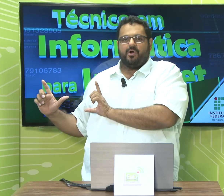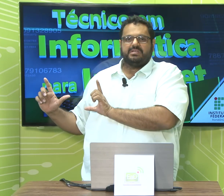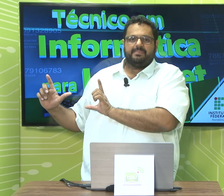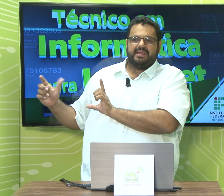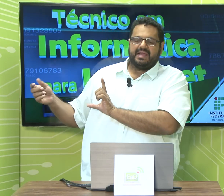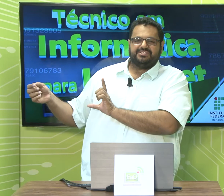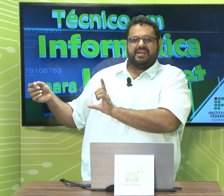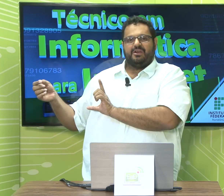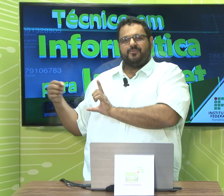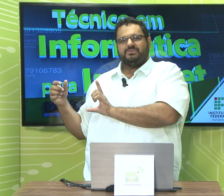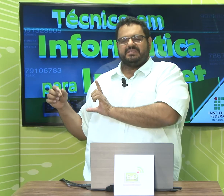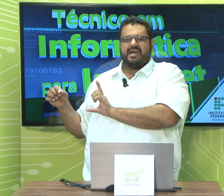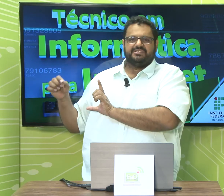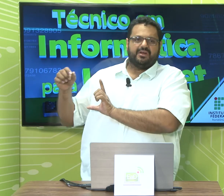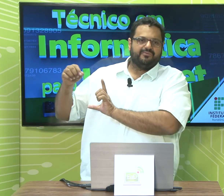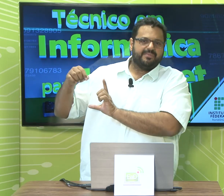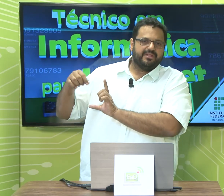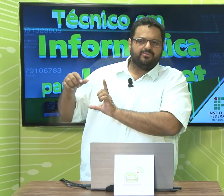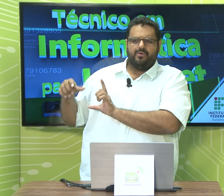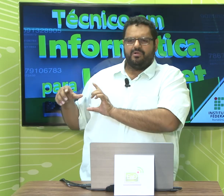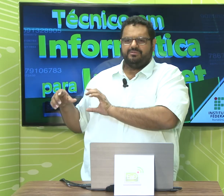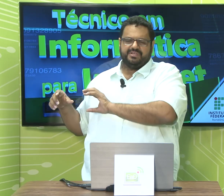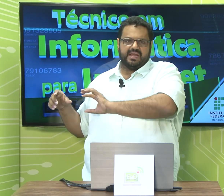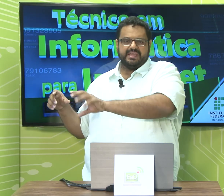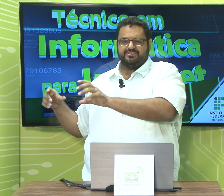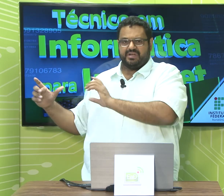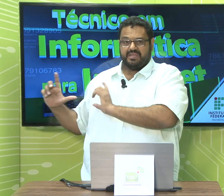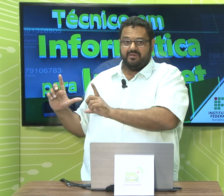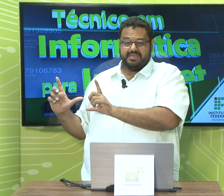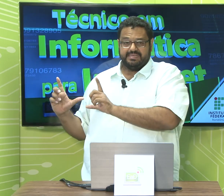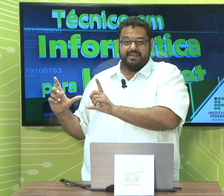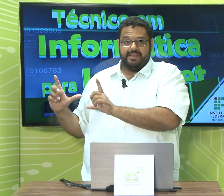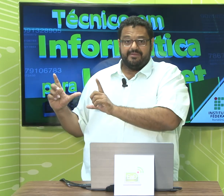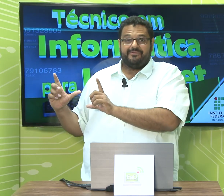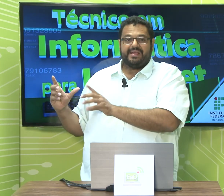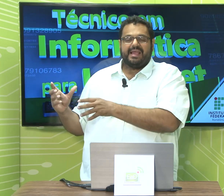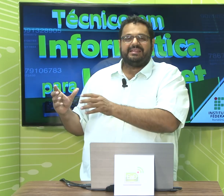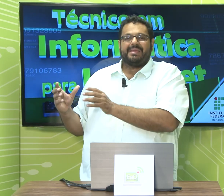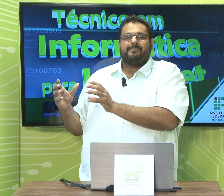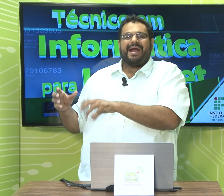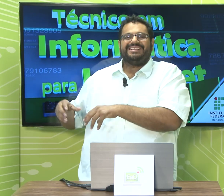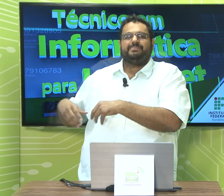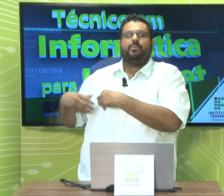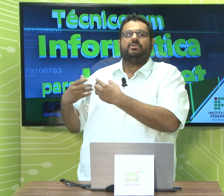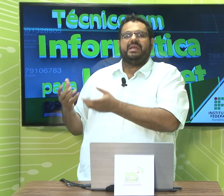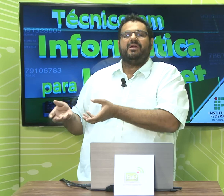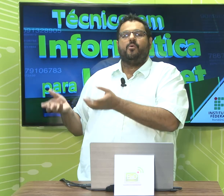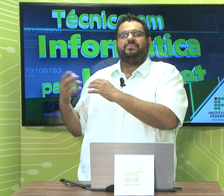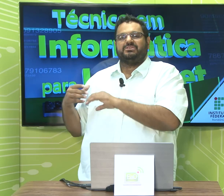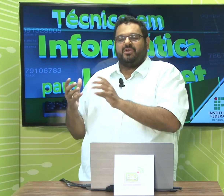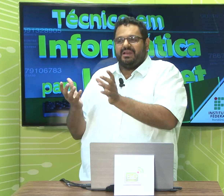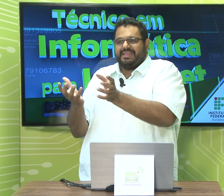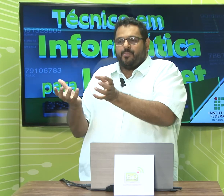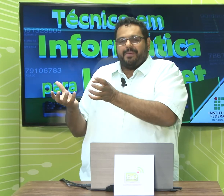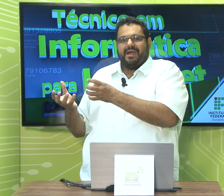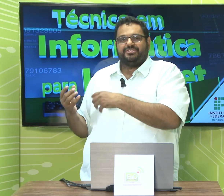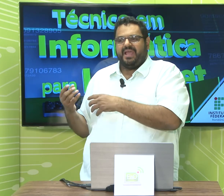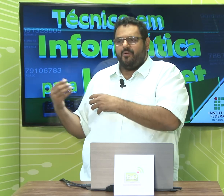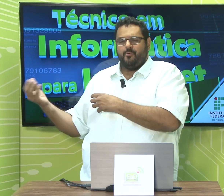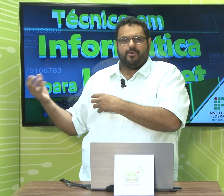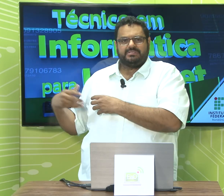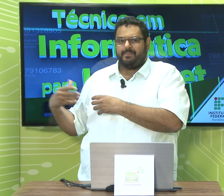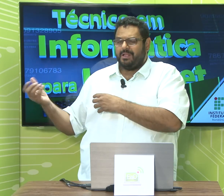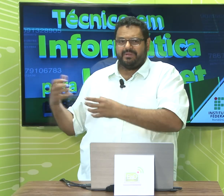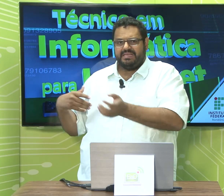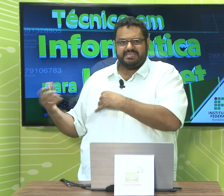que ele pode aplicar, tirar a luminosidade, tirar o vermelho do olho, tirar isso, tirar aquilo, quer dizer, ele tem mais poder computacional, ele tem uma imagem